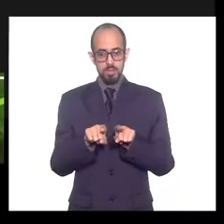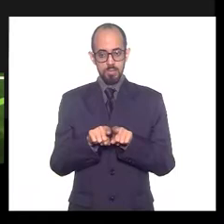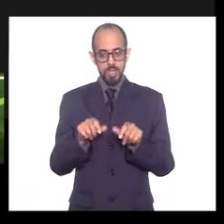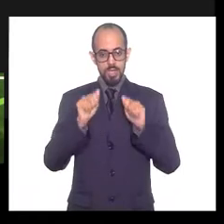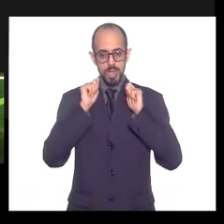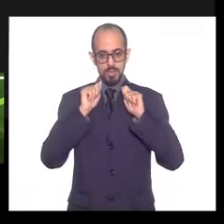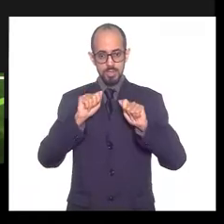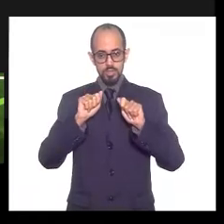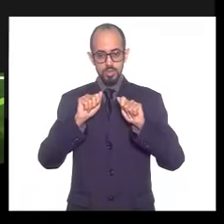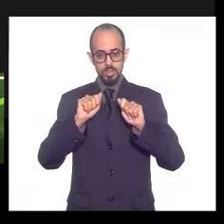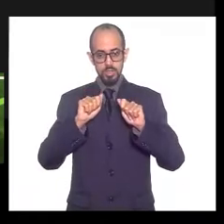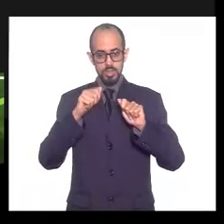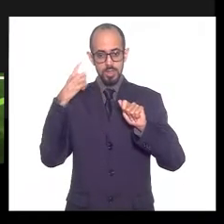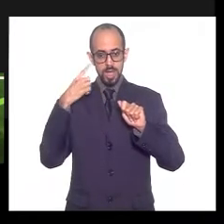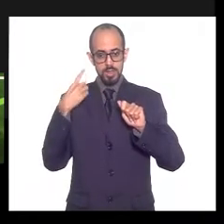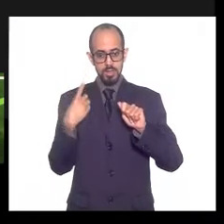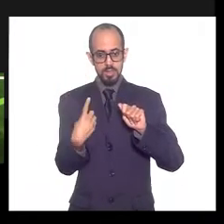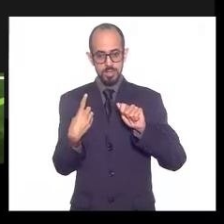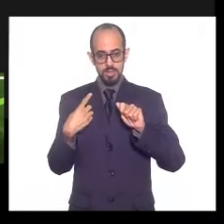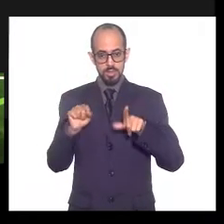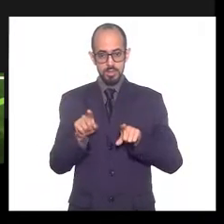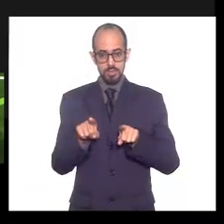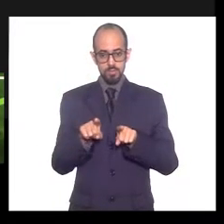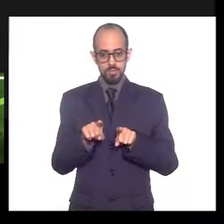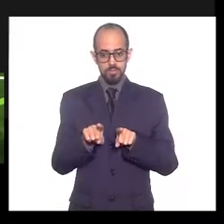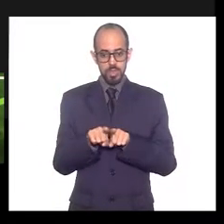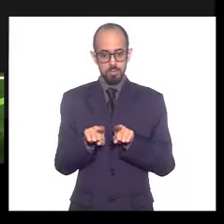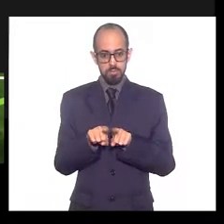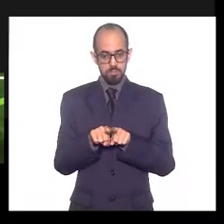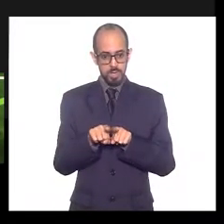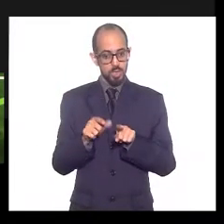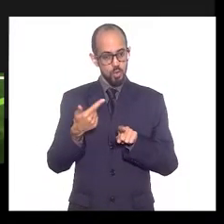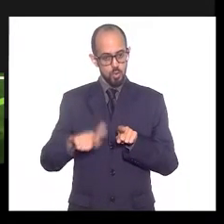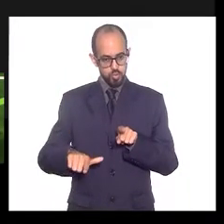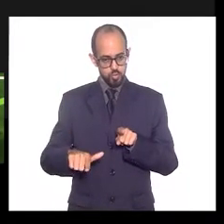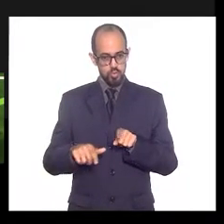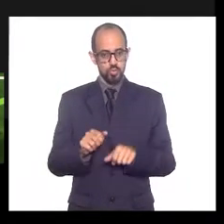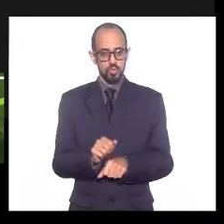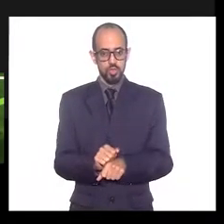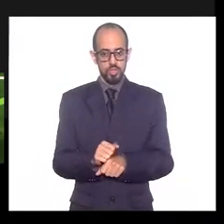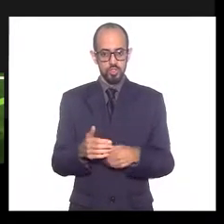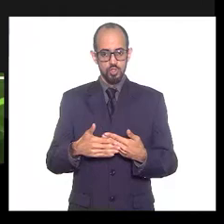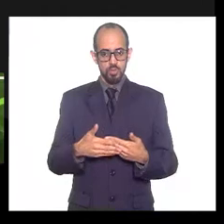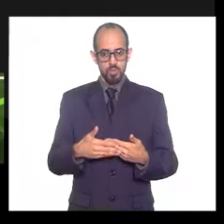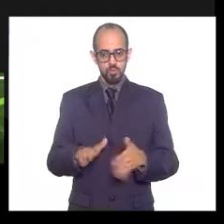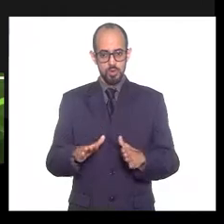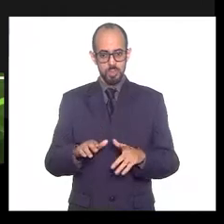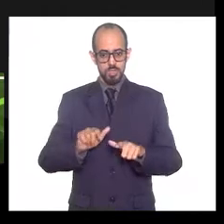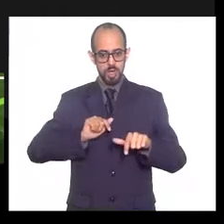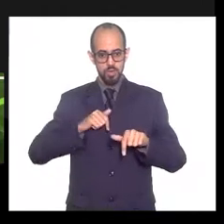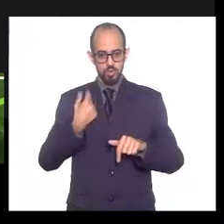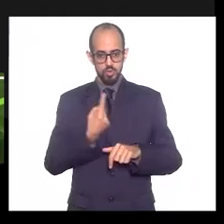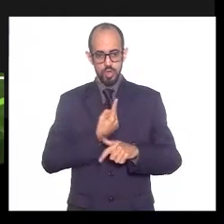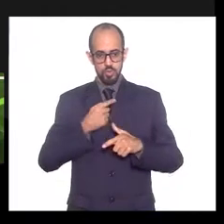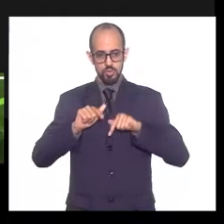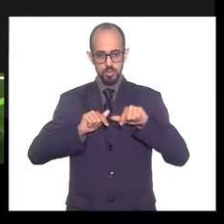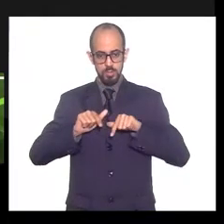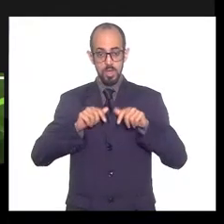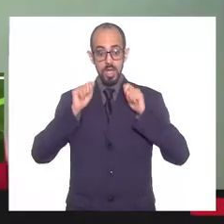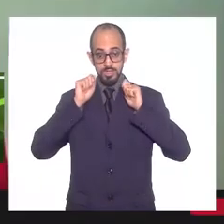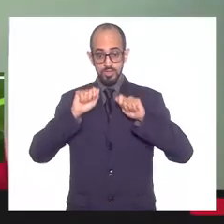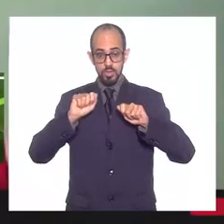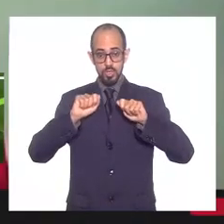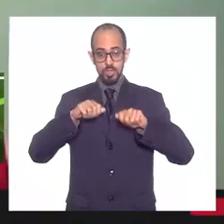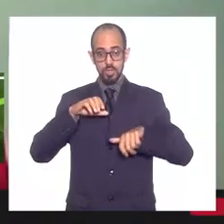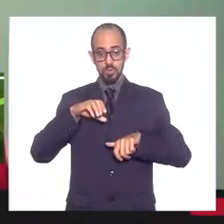Dani montego entre outras e já vamos e céus nosso trabalho da assessoria do deputado Carlos minc